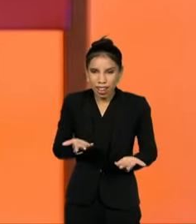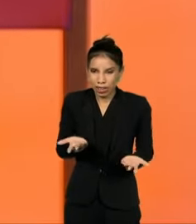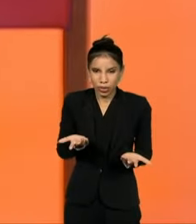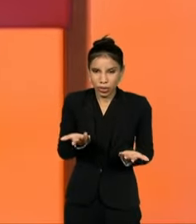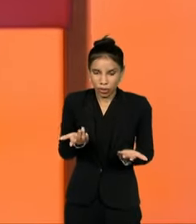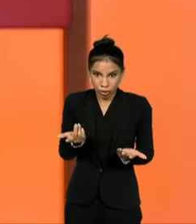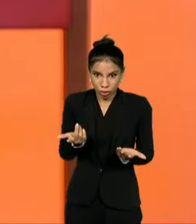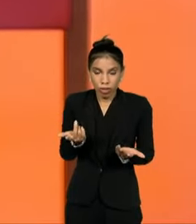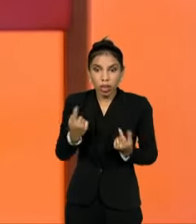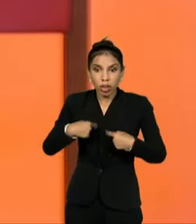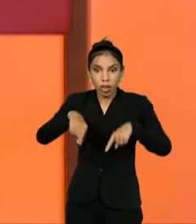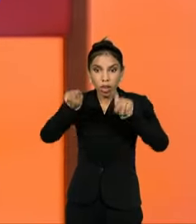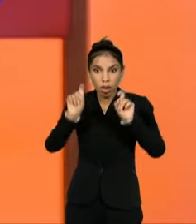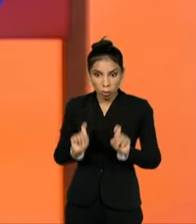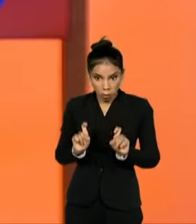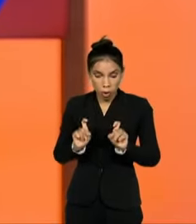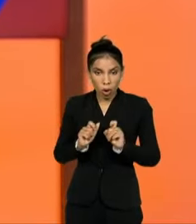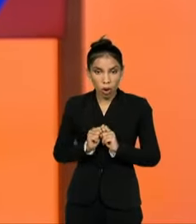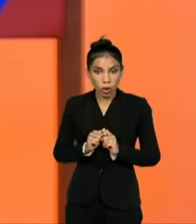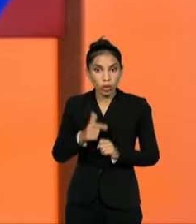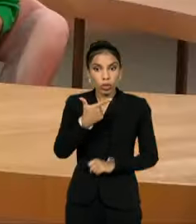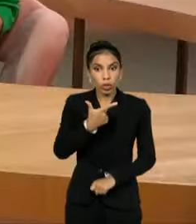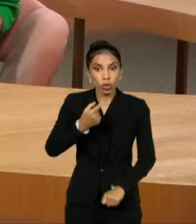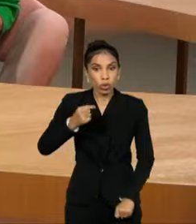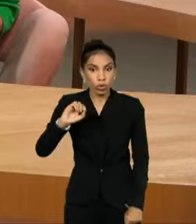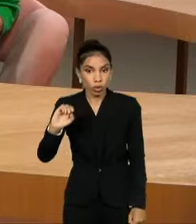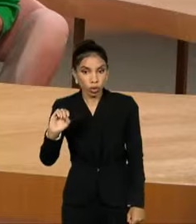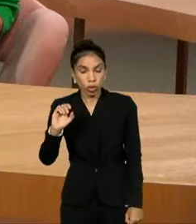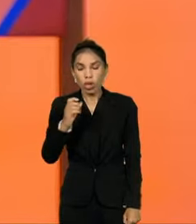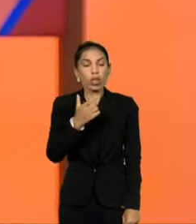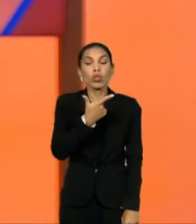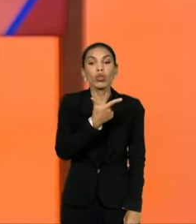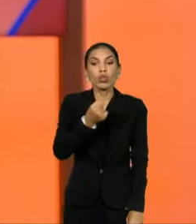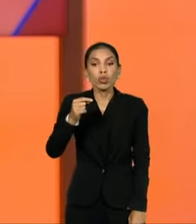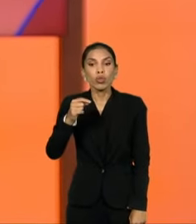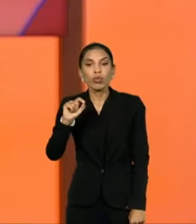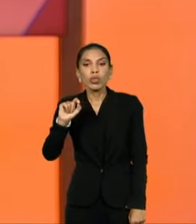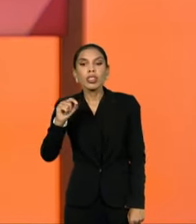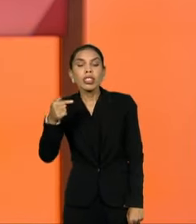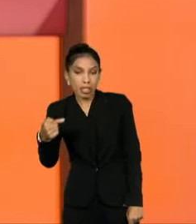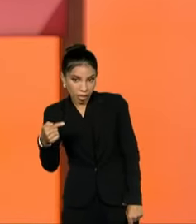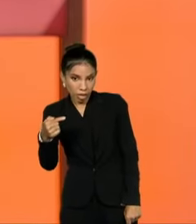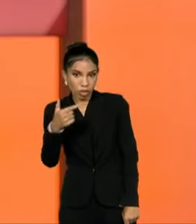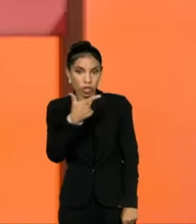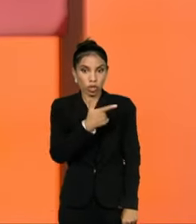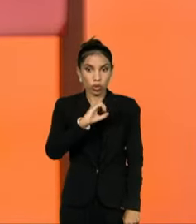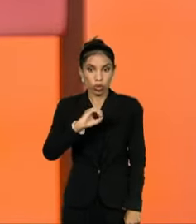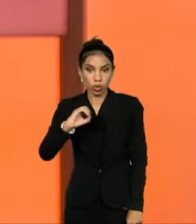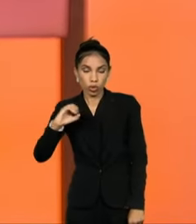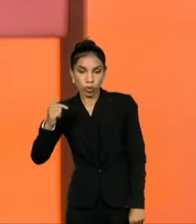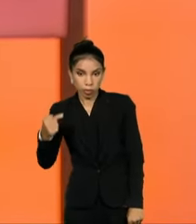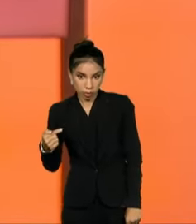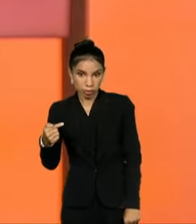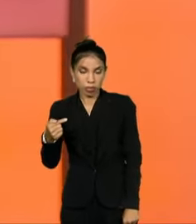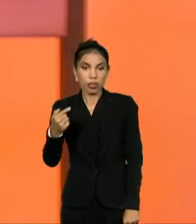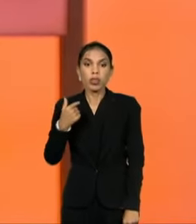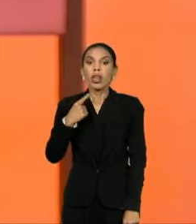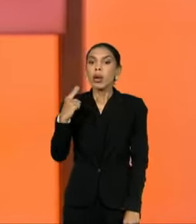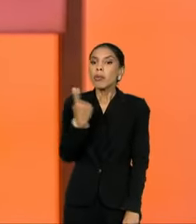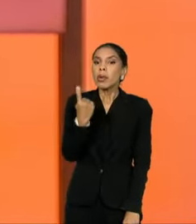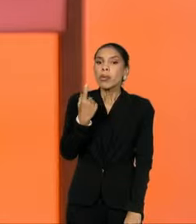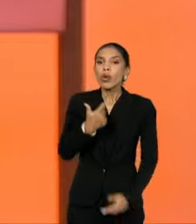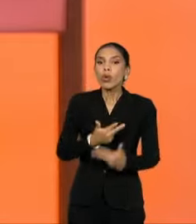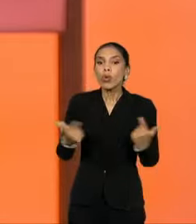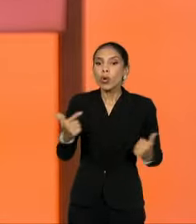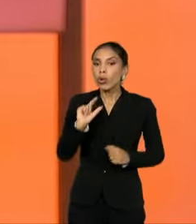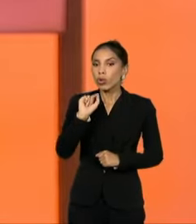E quando eu entro na CPI, eu falo... 2008 isso, né, Marcelo? 2007. Ah, foi 2007? 2007. Aí, em 2007, primeira coisa que eu